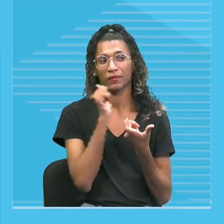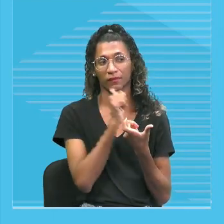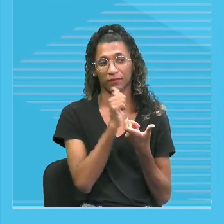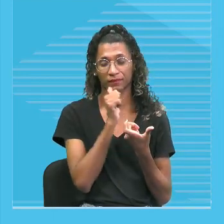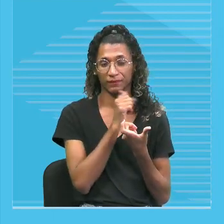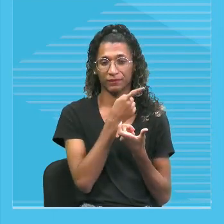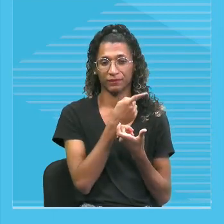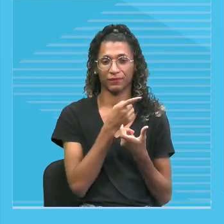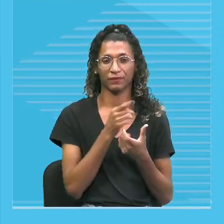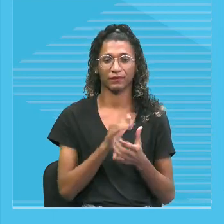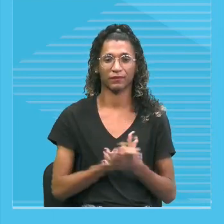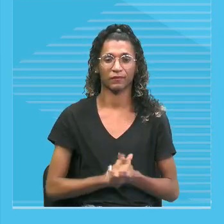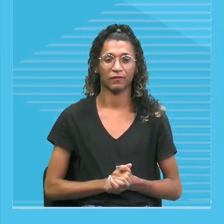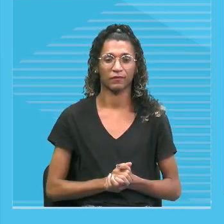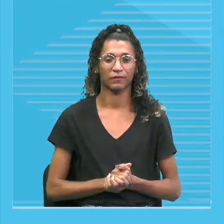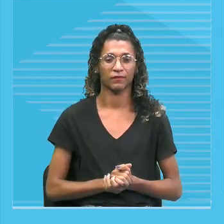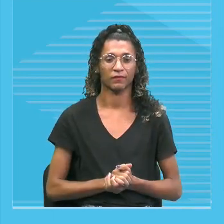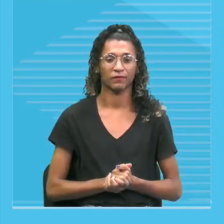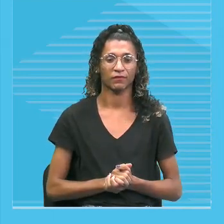femininas